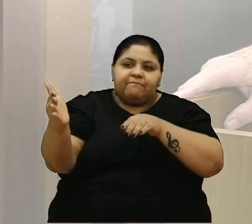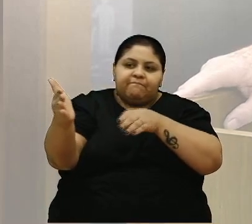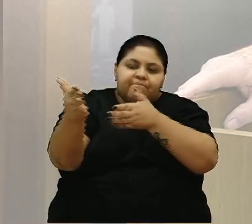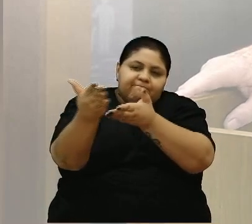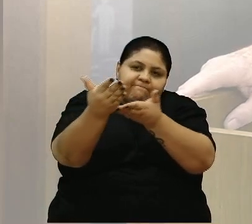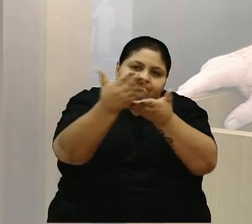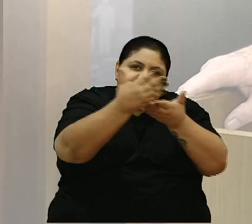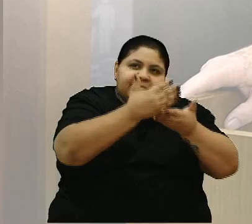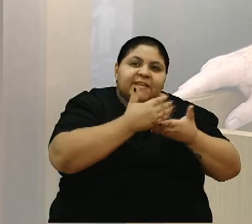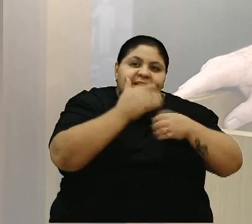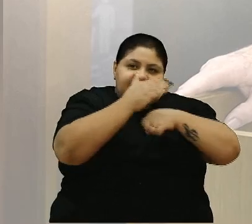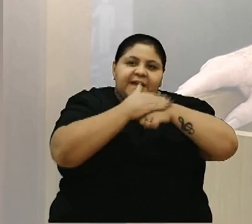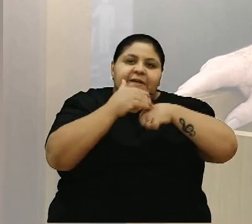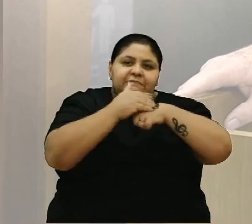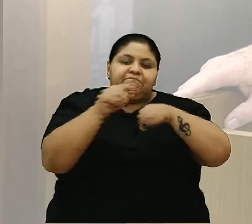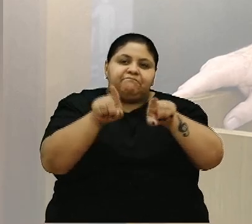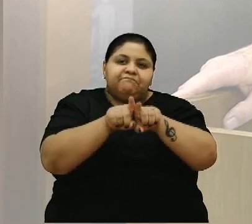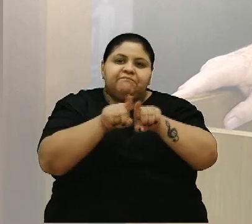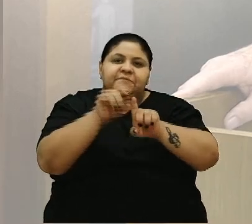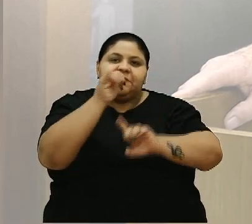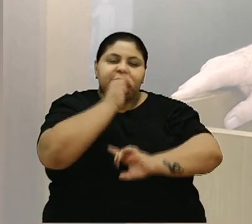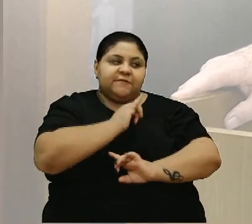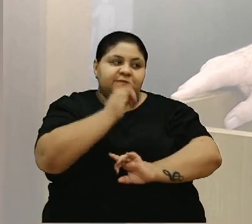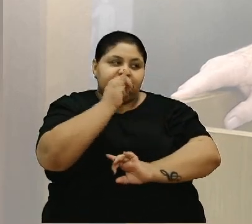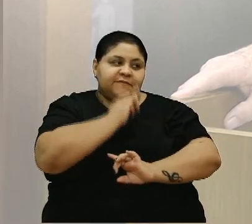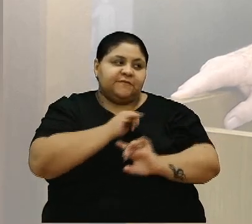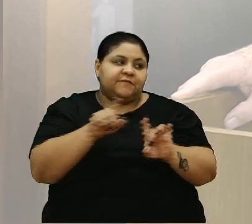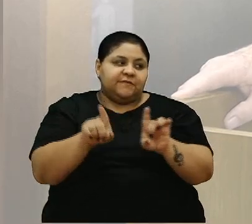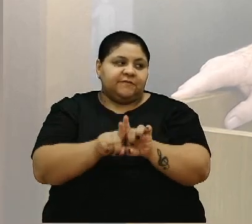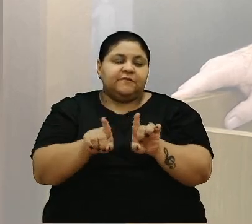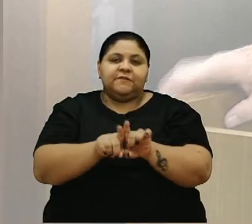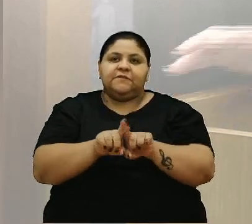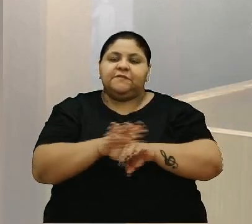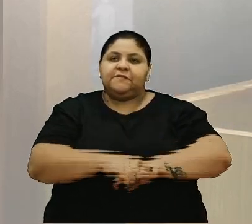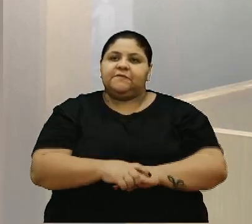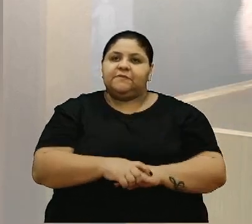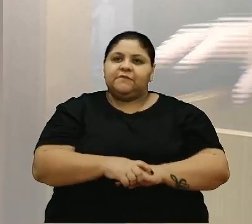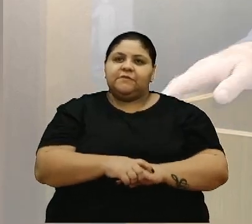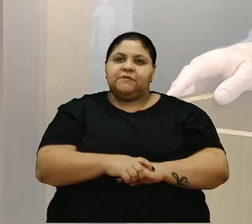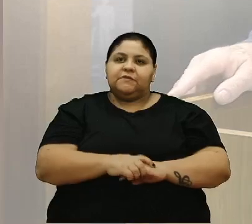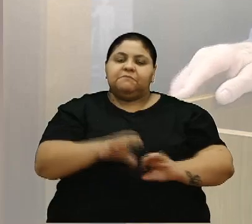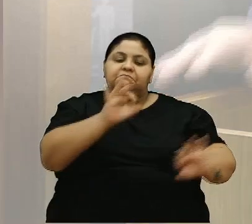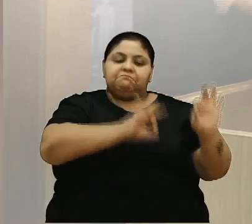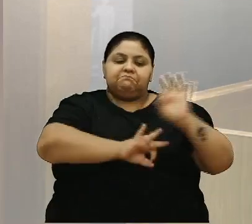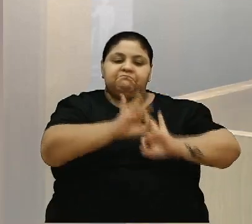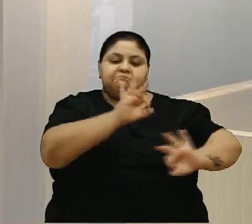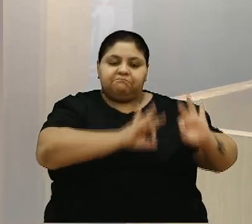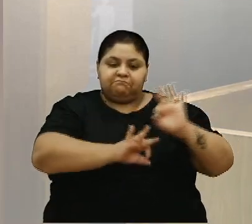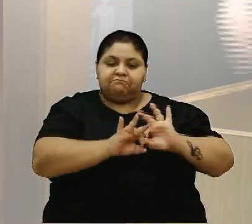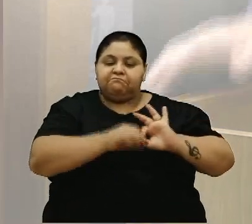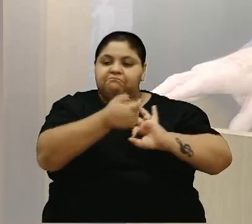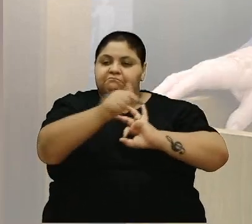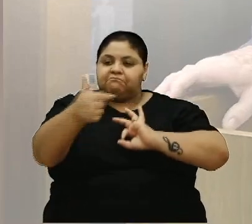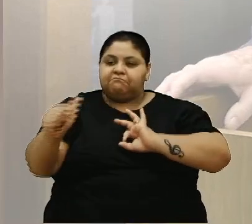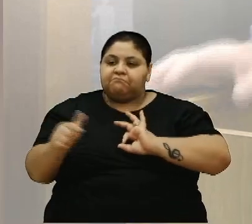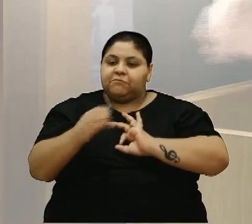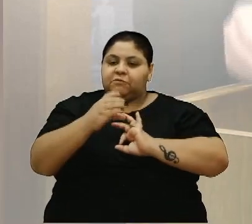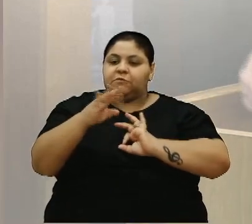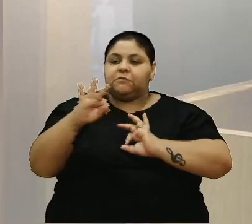exemplo que eu vi lá em São José do Ouro se perpetue e que outros